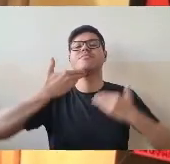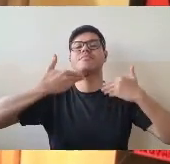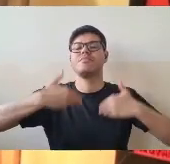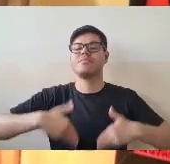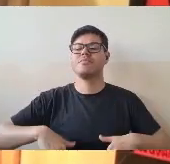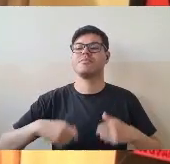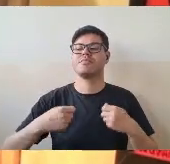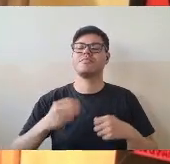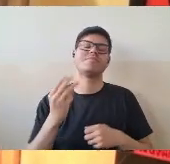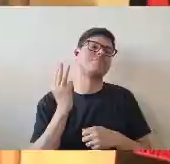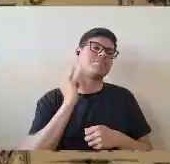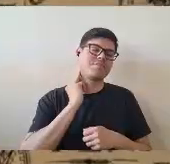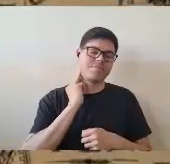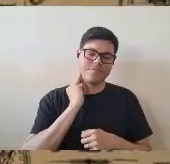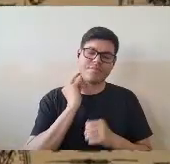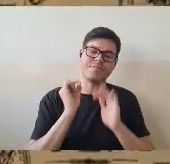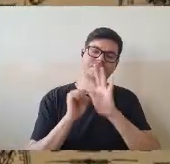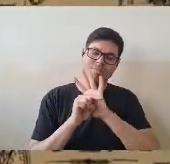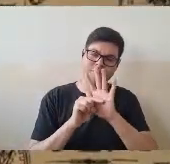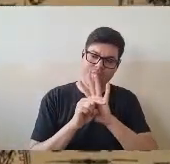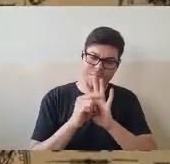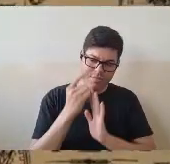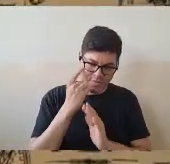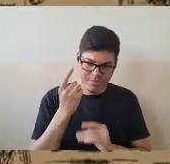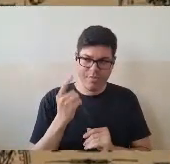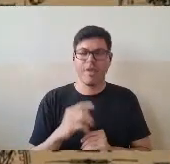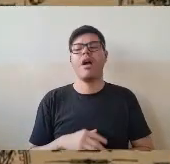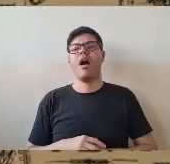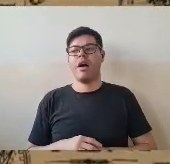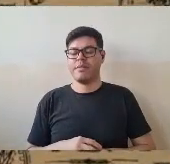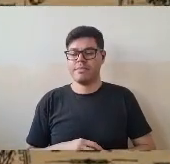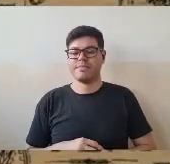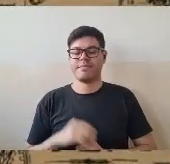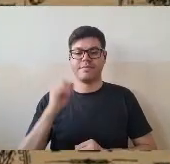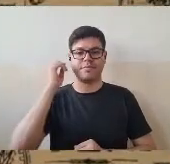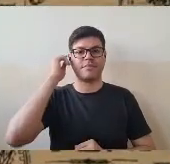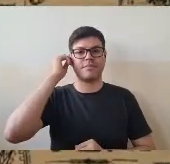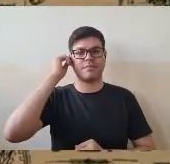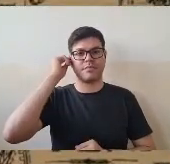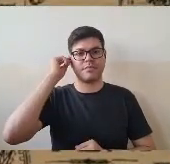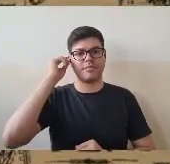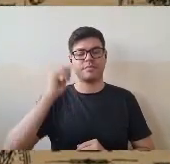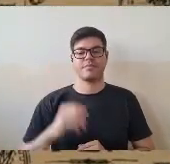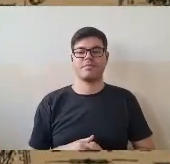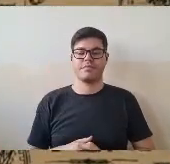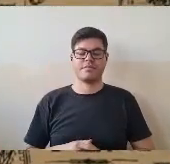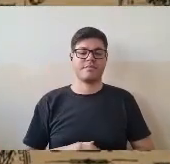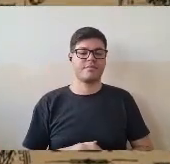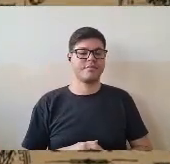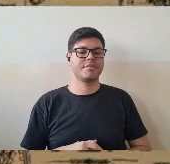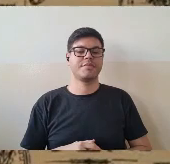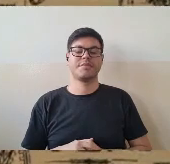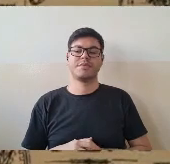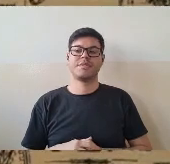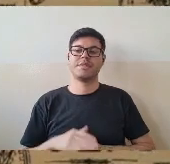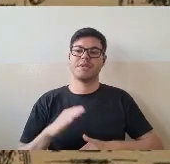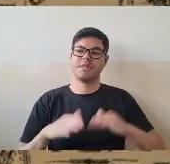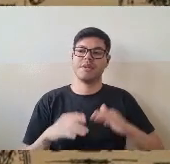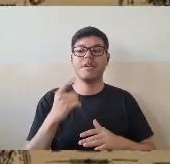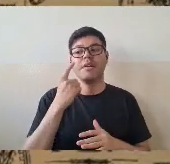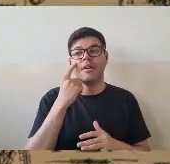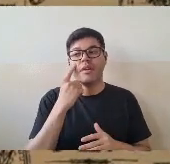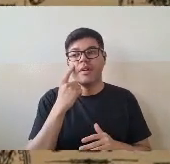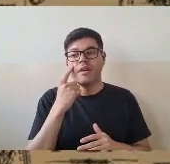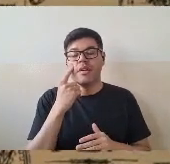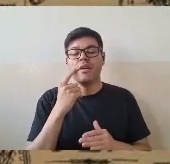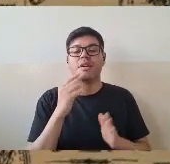moleira também. Tem que ver se está fechada, se está aberta, se ela está estufada, se a cabeça está certinha, a configuração, né?